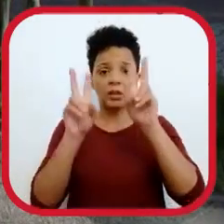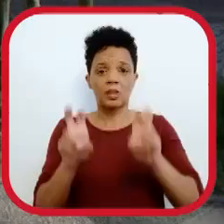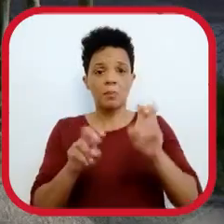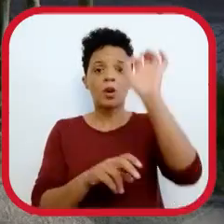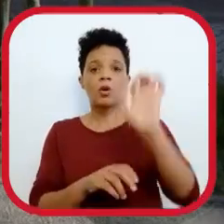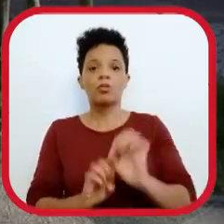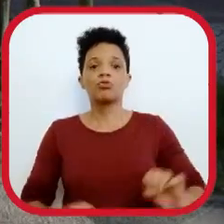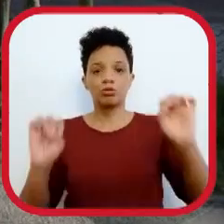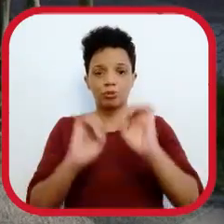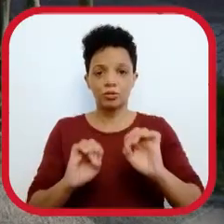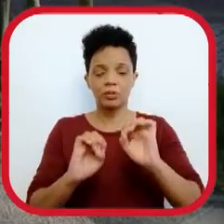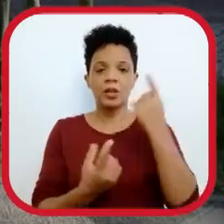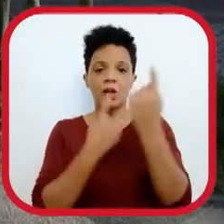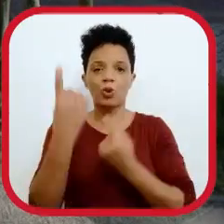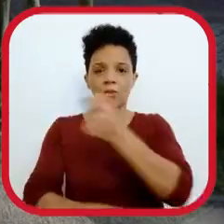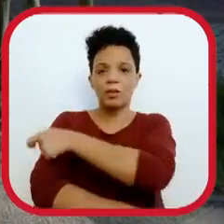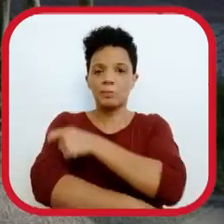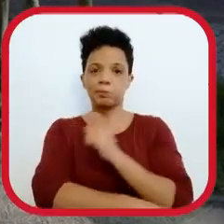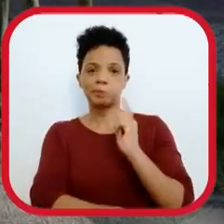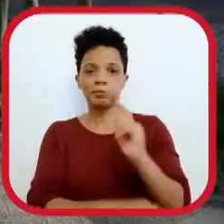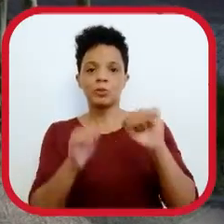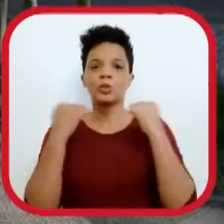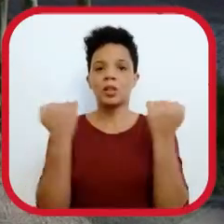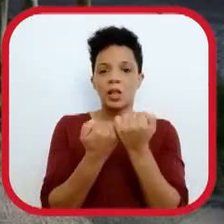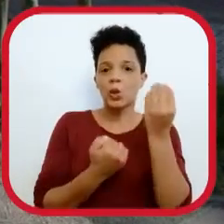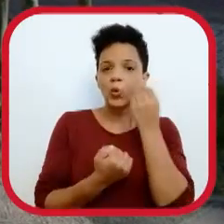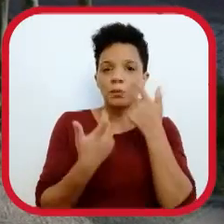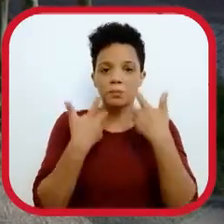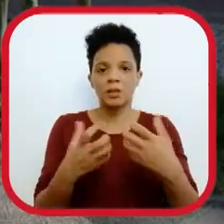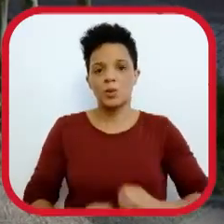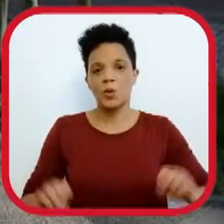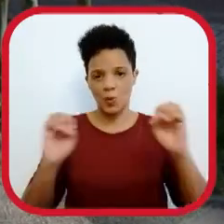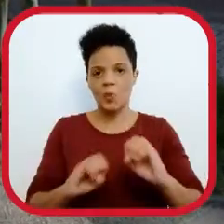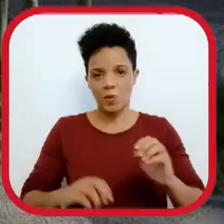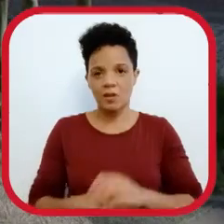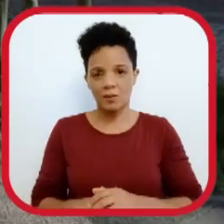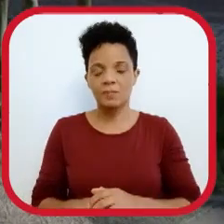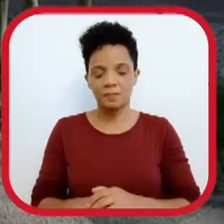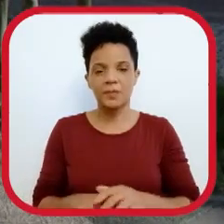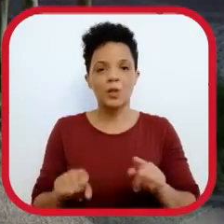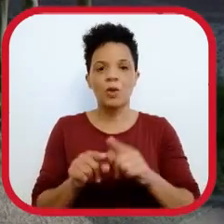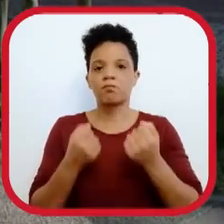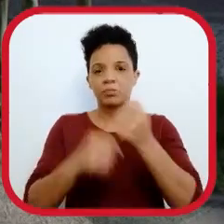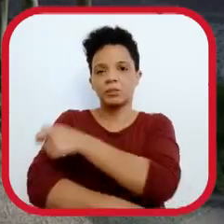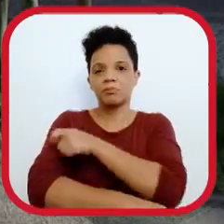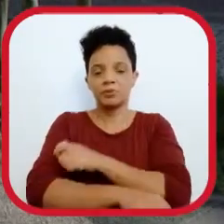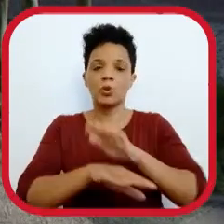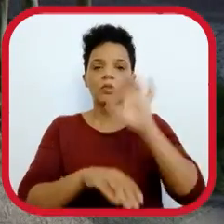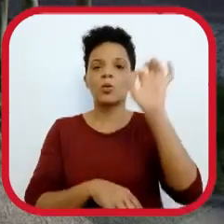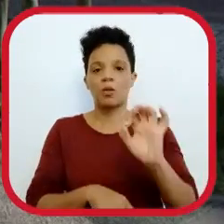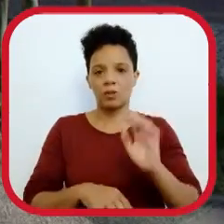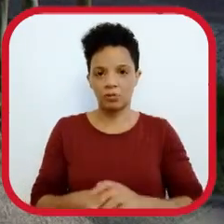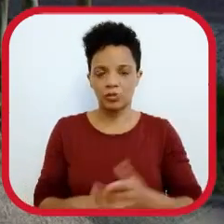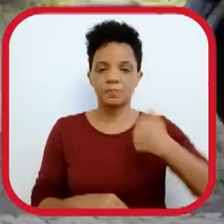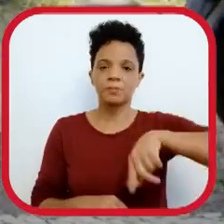não for a questão das cotas para terem alguma representatividade na sociedade não têm expressão, se não lhes for dada essa possibilidade de serem representados